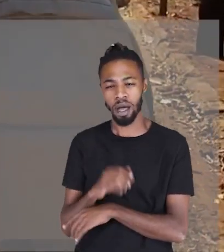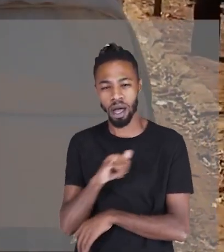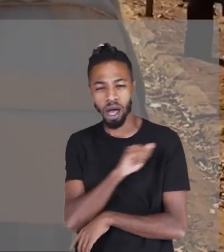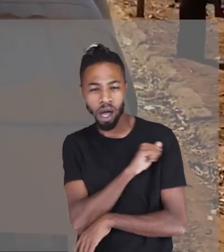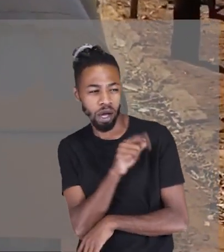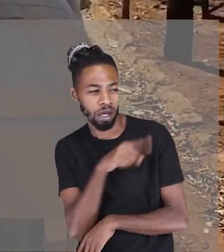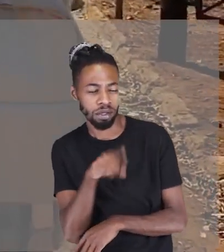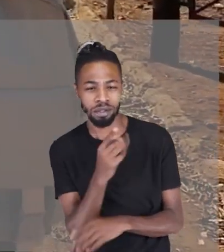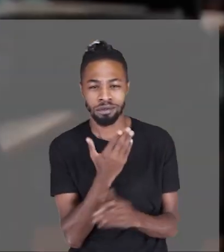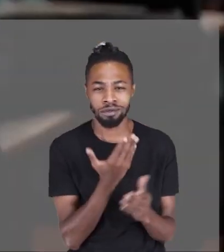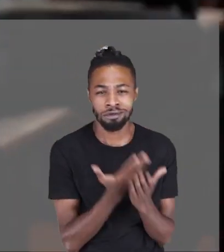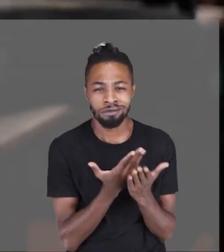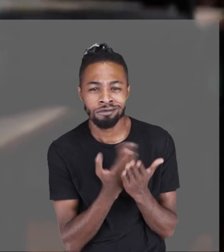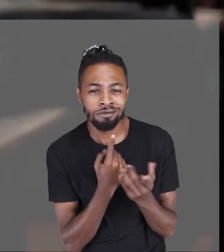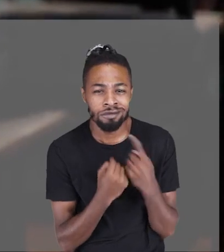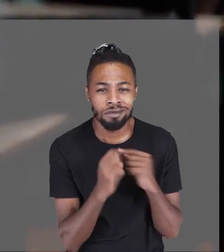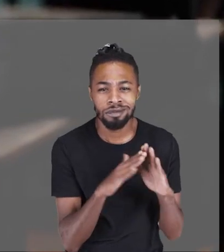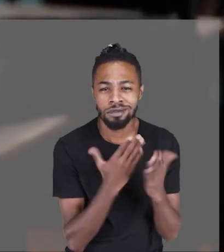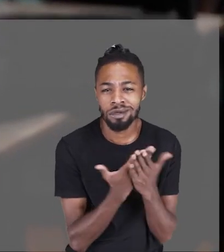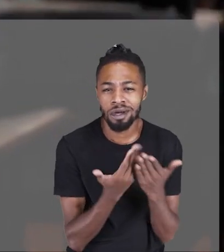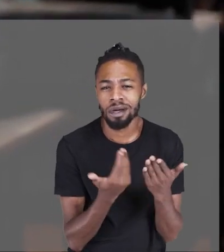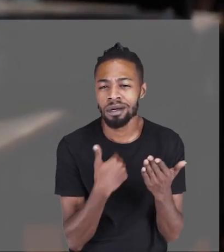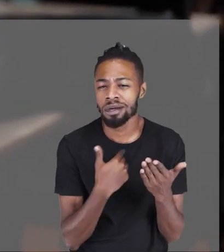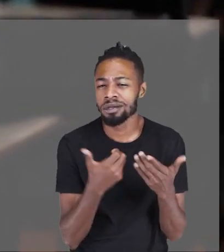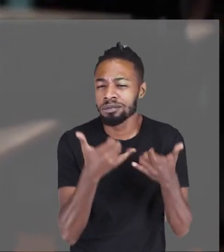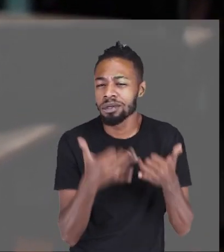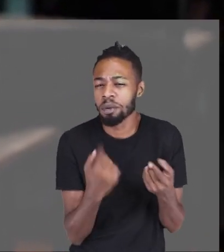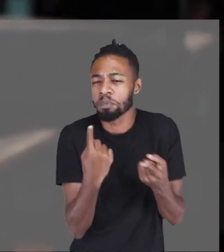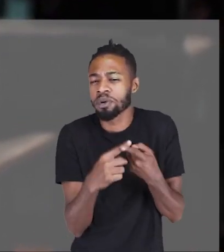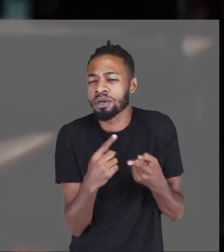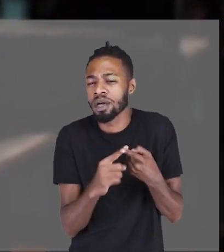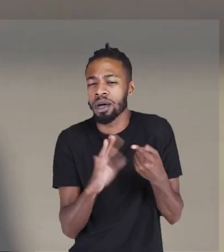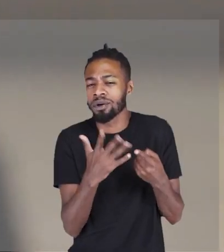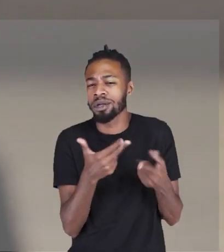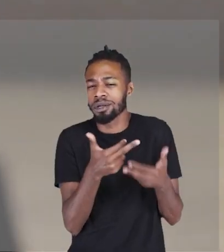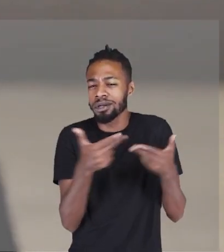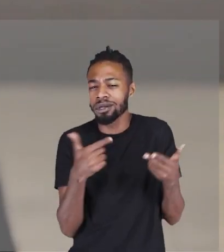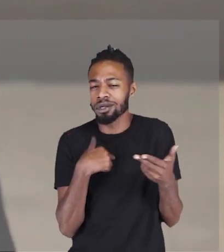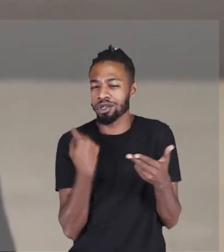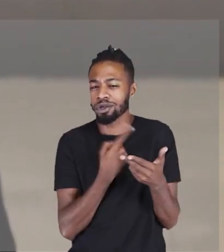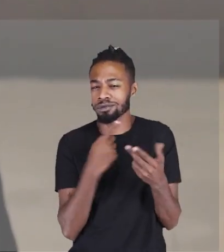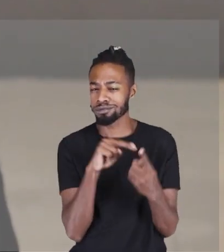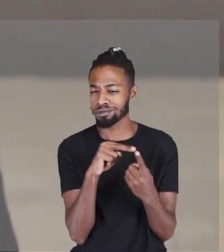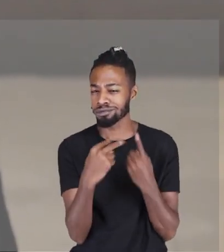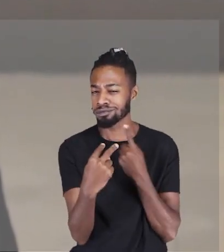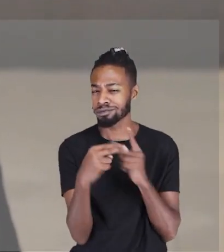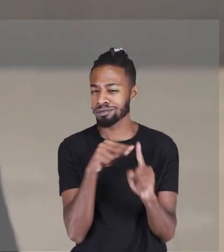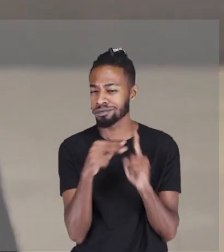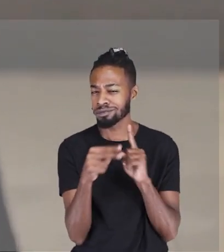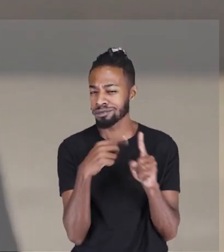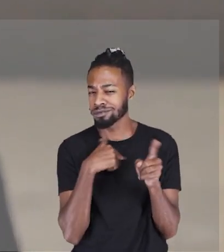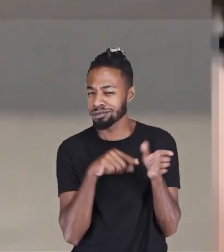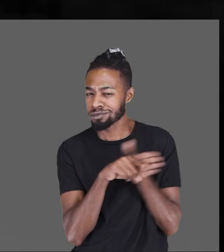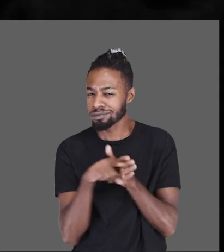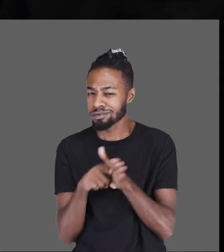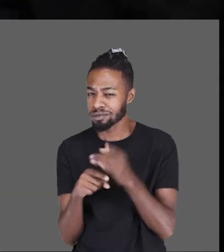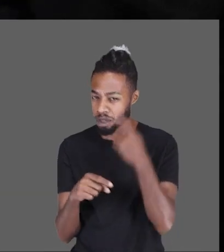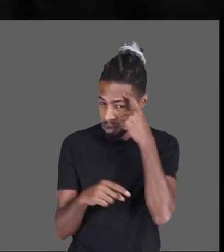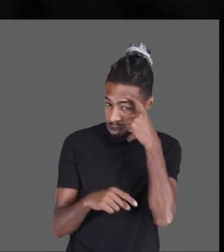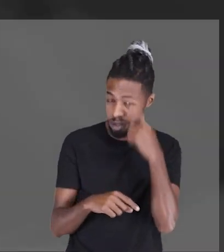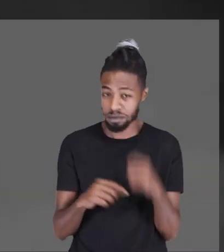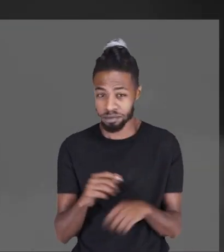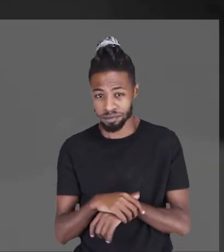pela escola, temos que buscar entender quais são os motivos para isso. Abordaremos esse problema através de diversas